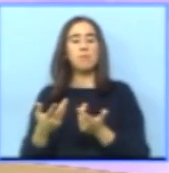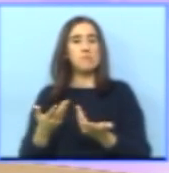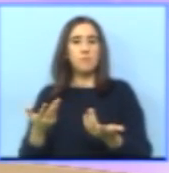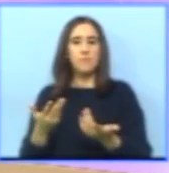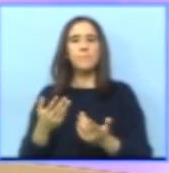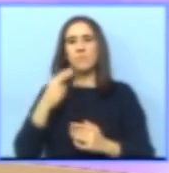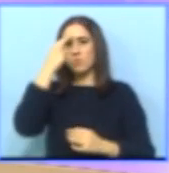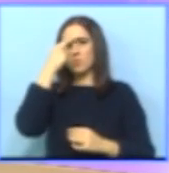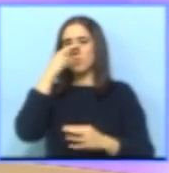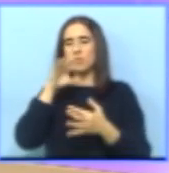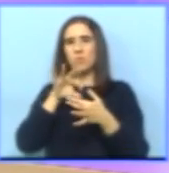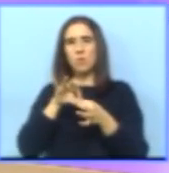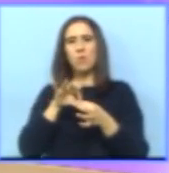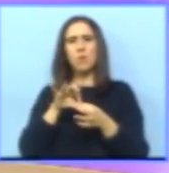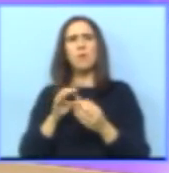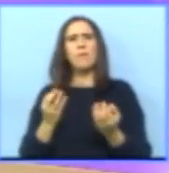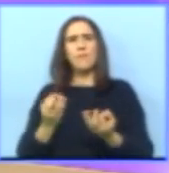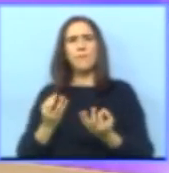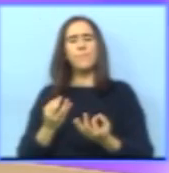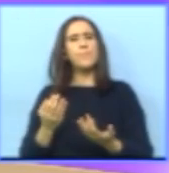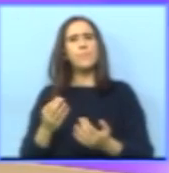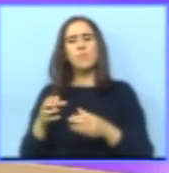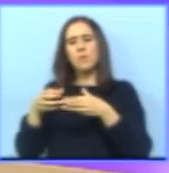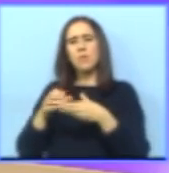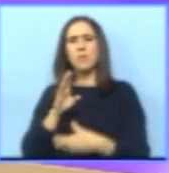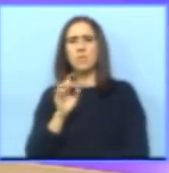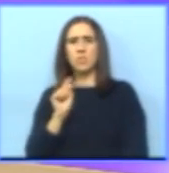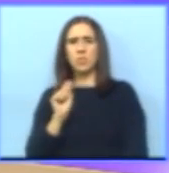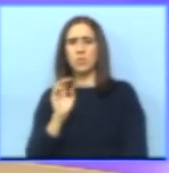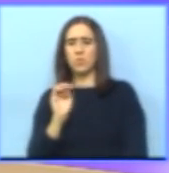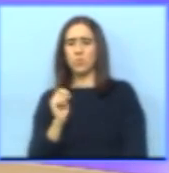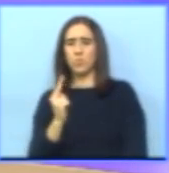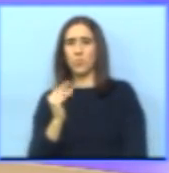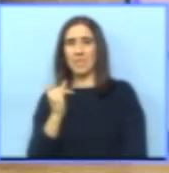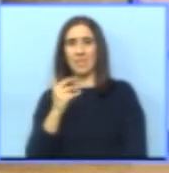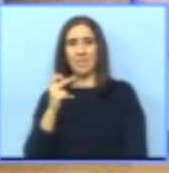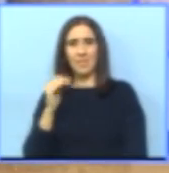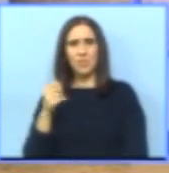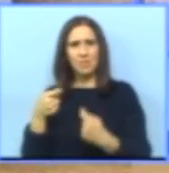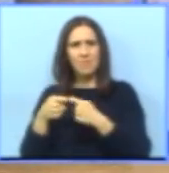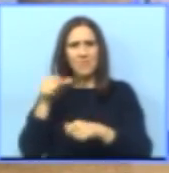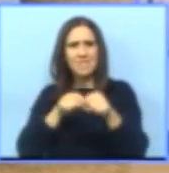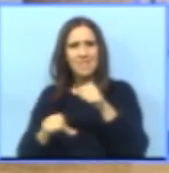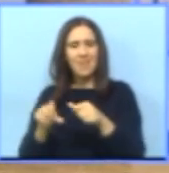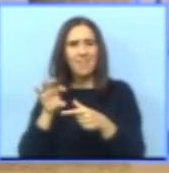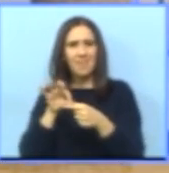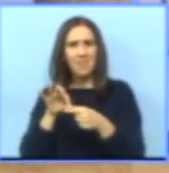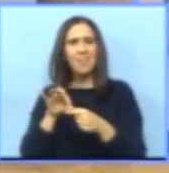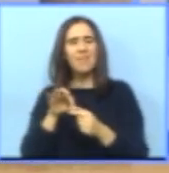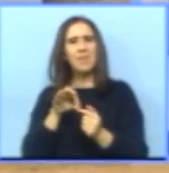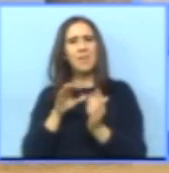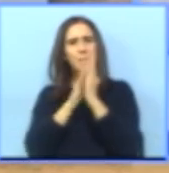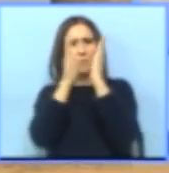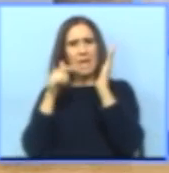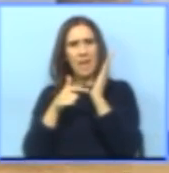à história, há também, por parte dos jesuítas, uma aproximação à física. Sim. Está documentada também na biblioteca? Sim, isso é